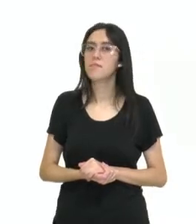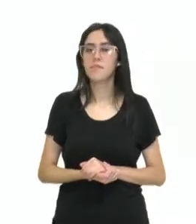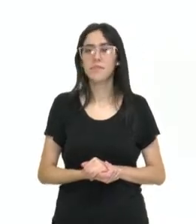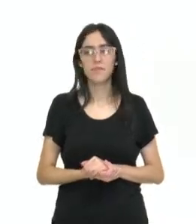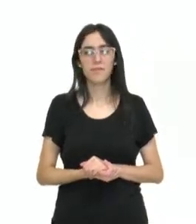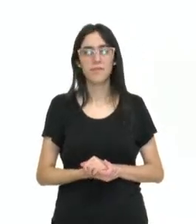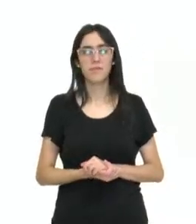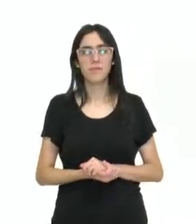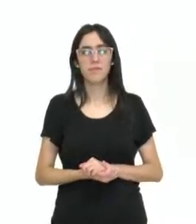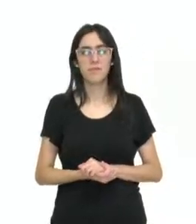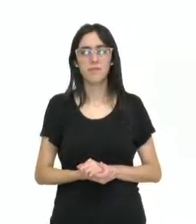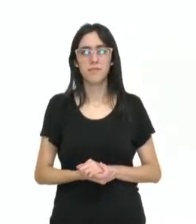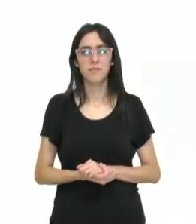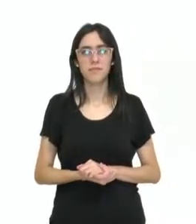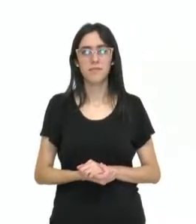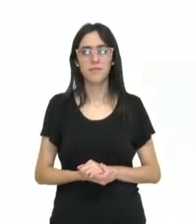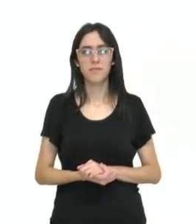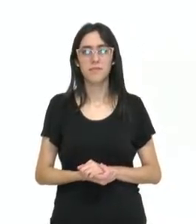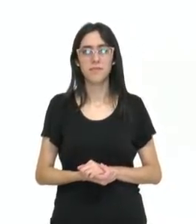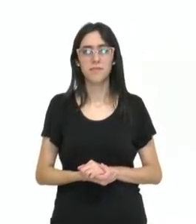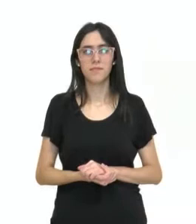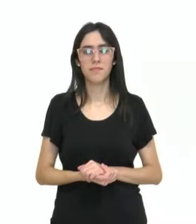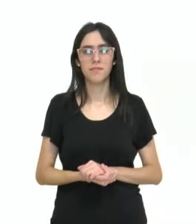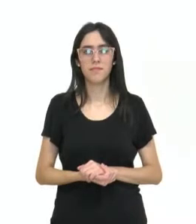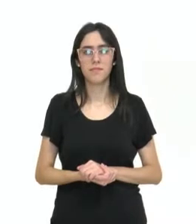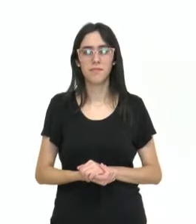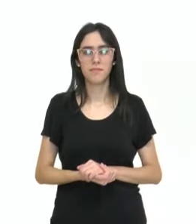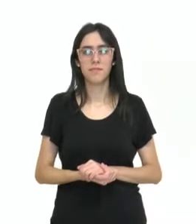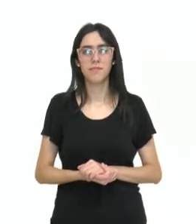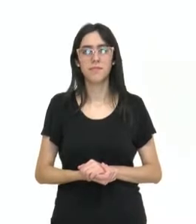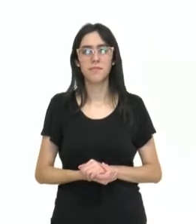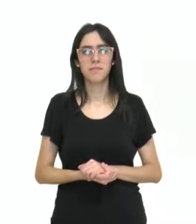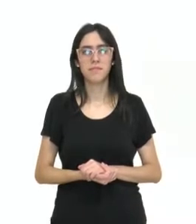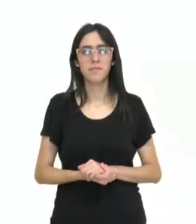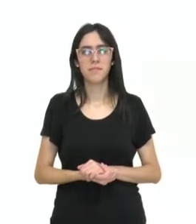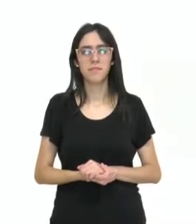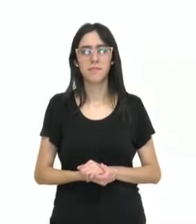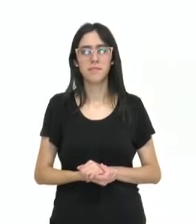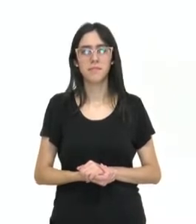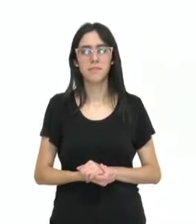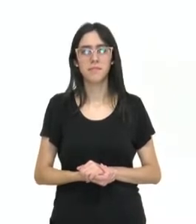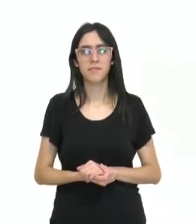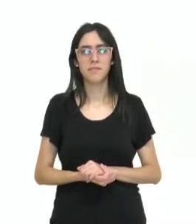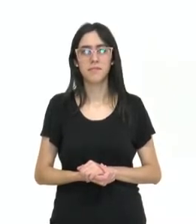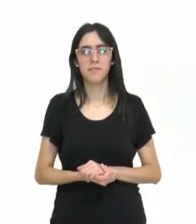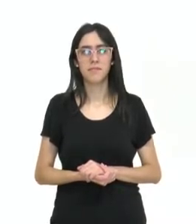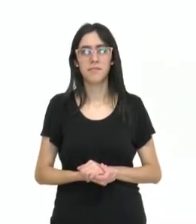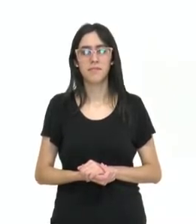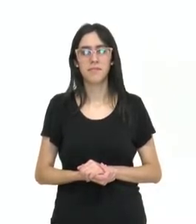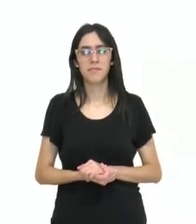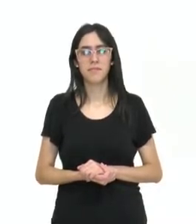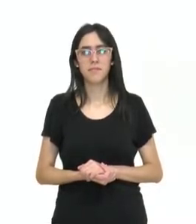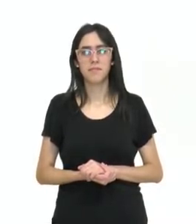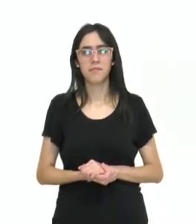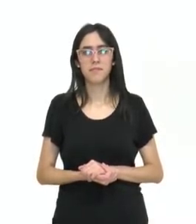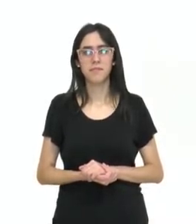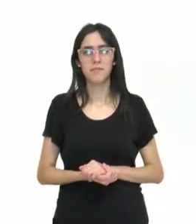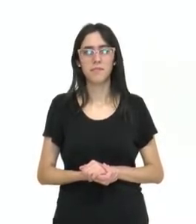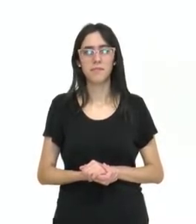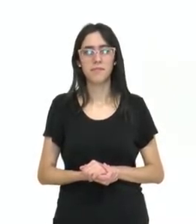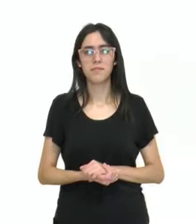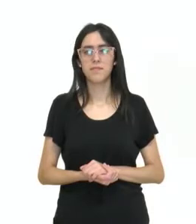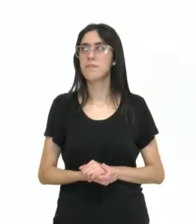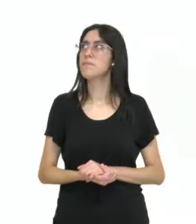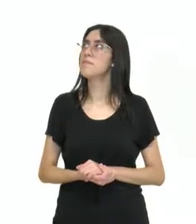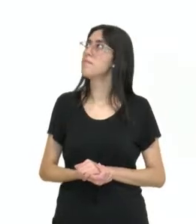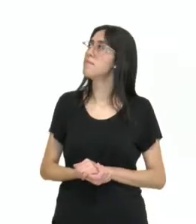Cataluña, Baleares, Andalucía, Canarias, la Comunidad Valenciana y Madrid. Lo